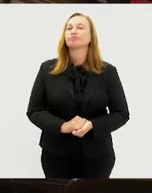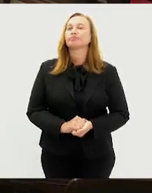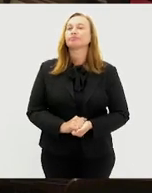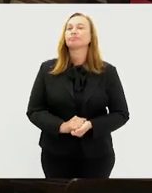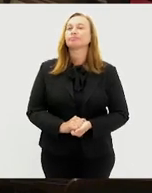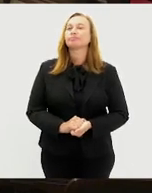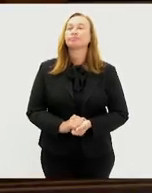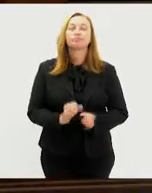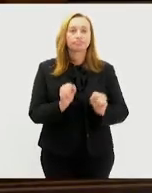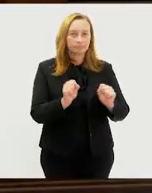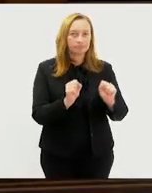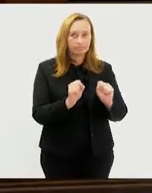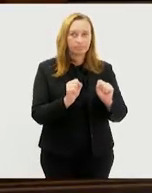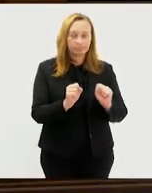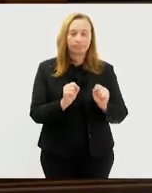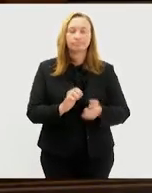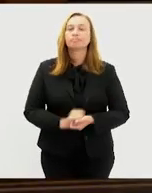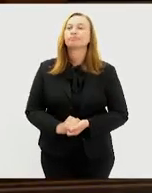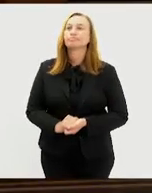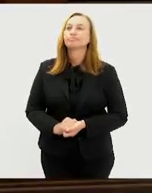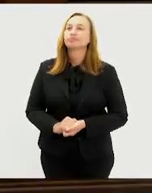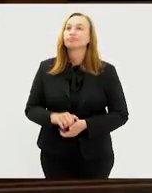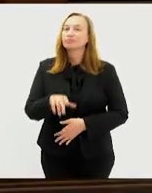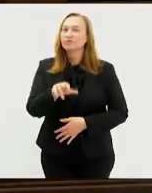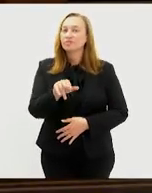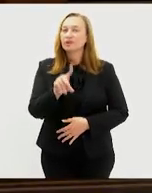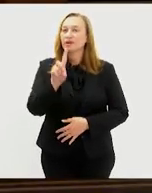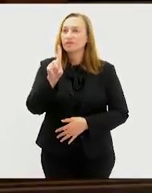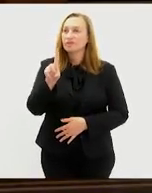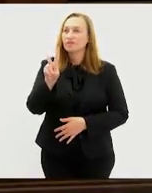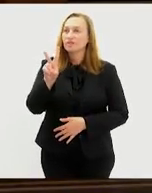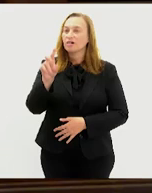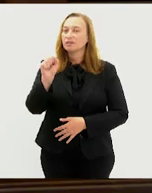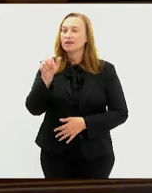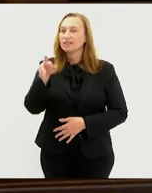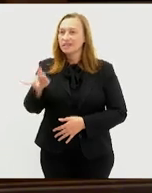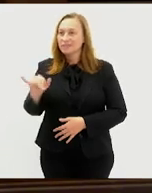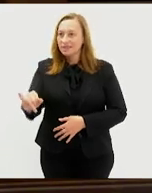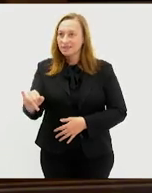Saúde irmão do valde da